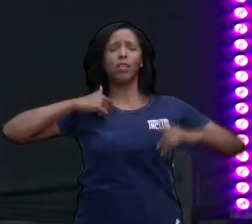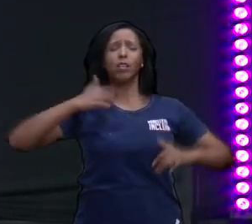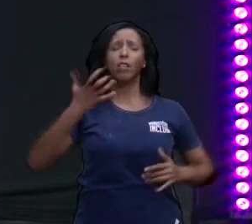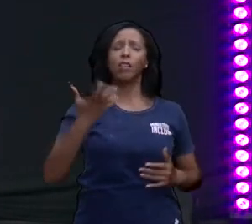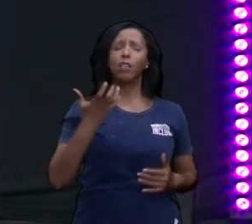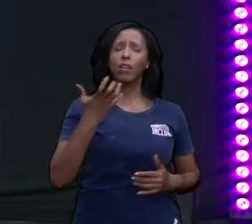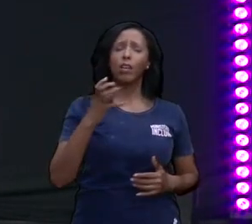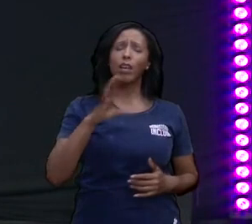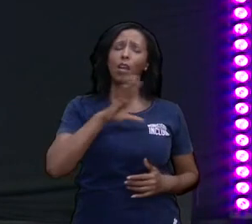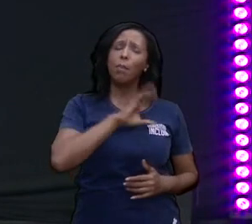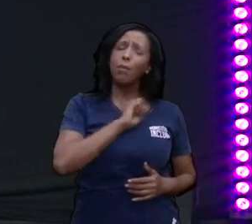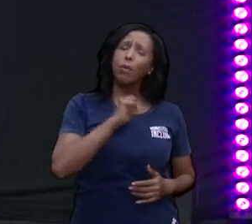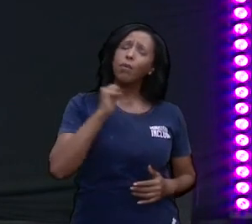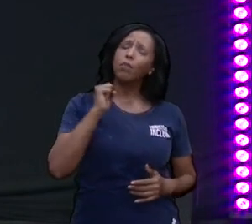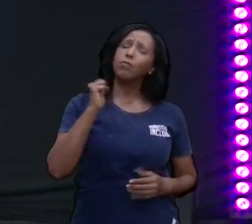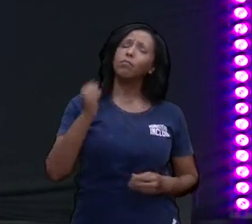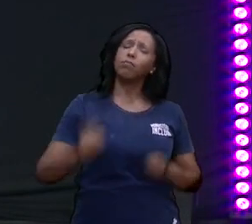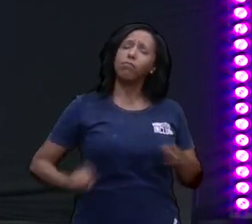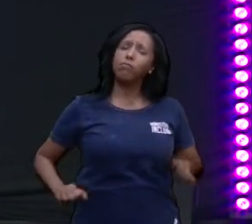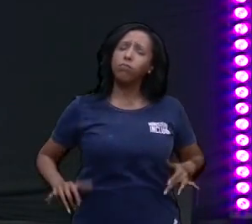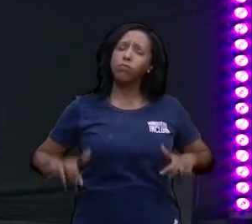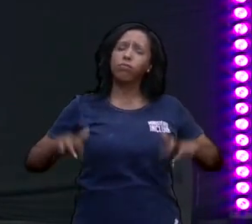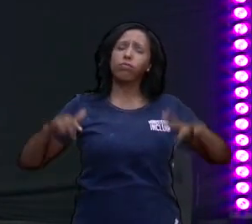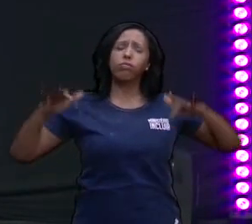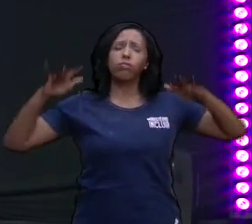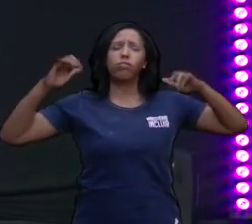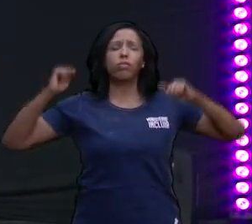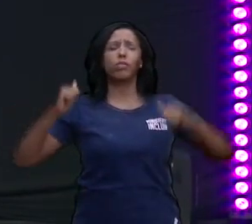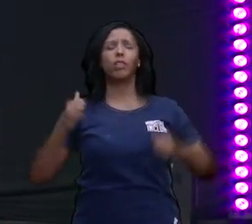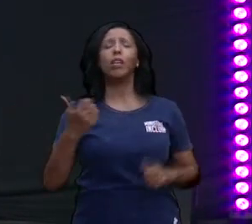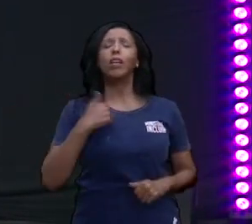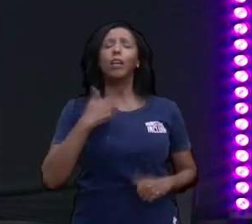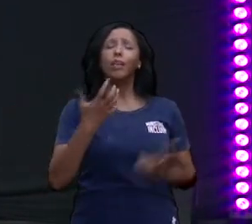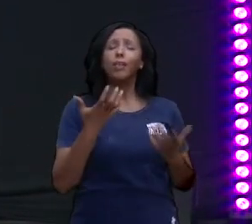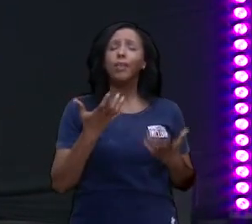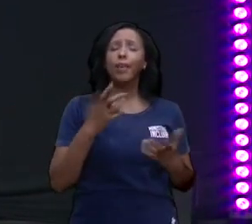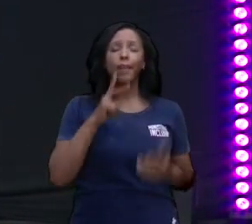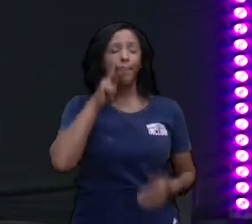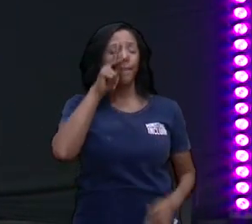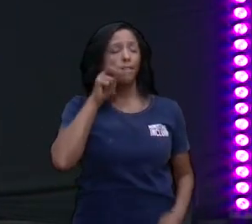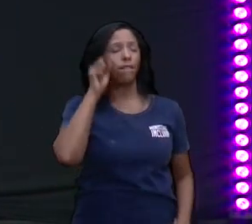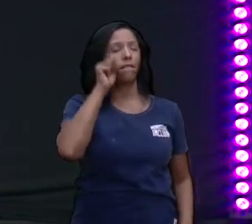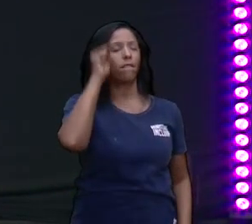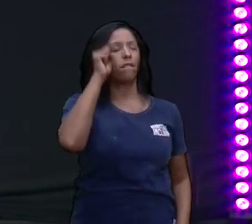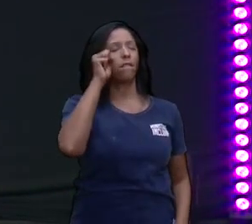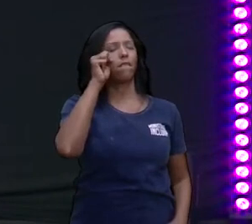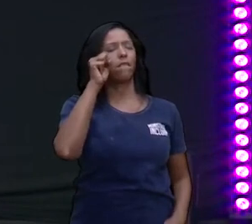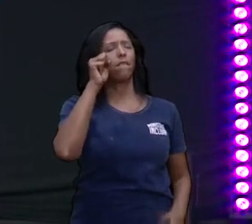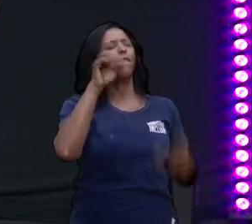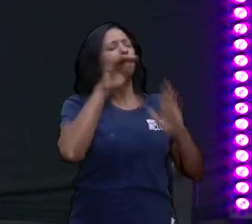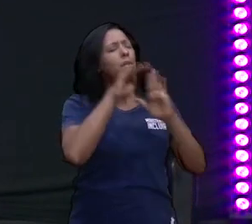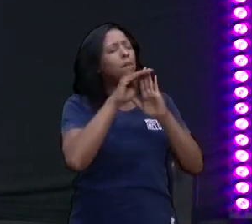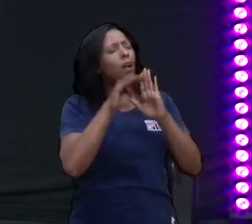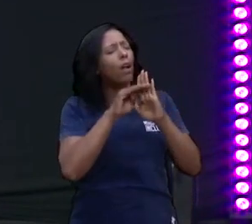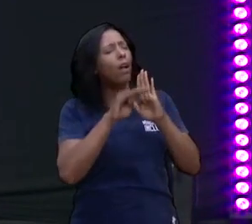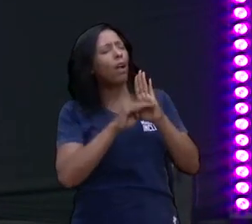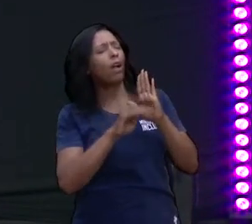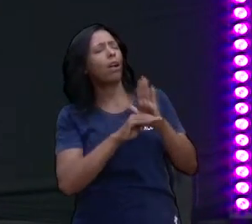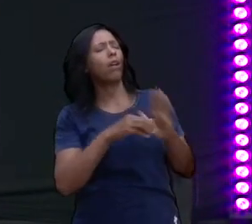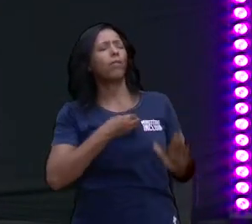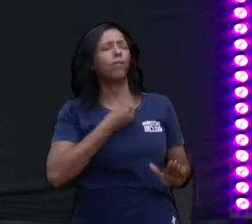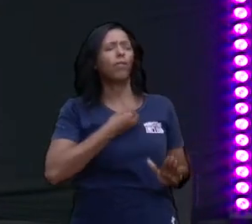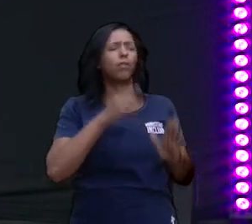quero vencer o mal com o bem eu quero ter força e planejamento para ter vida devocional diária